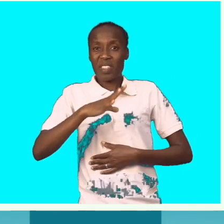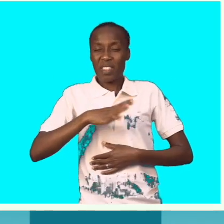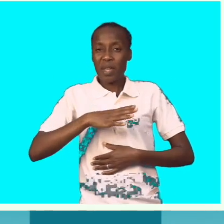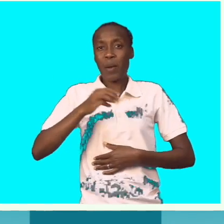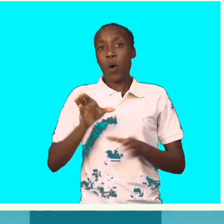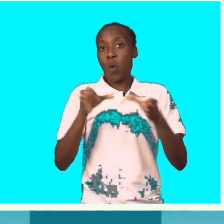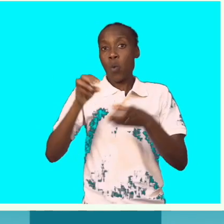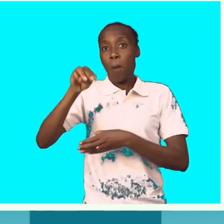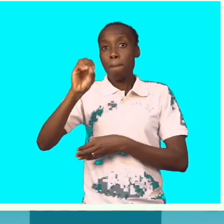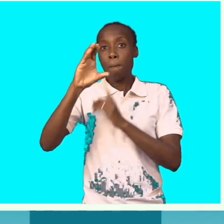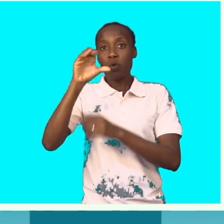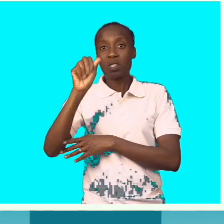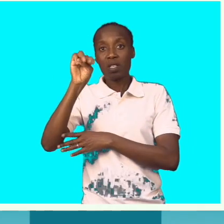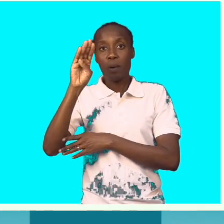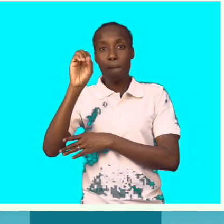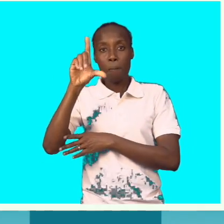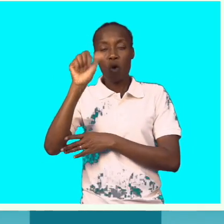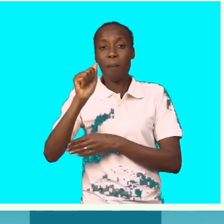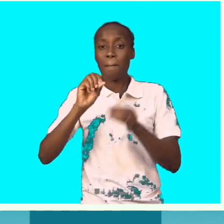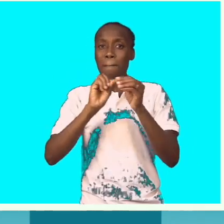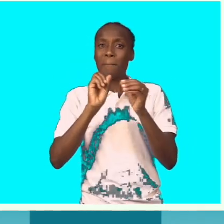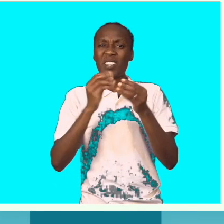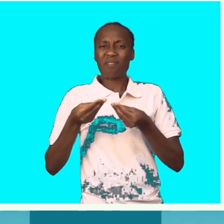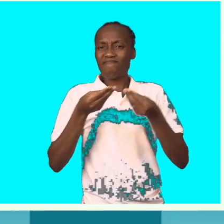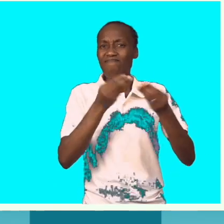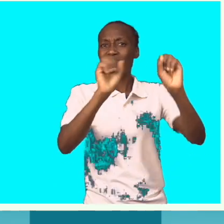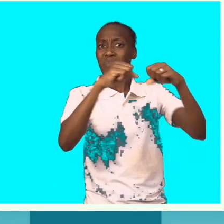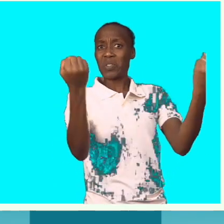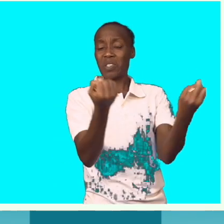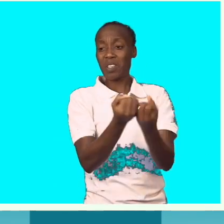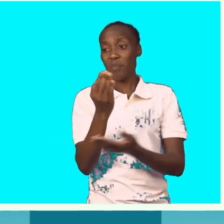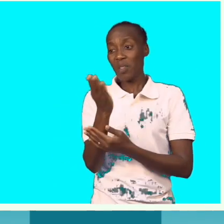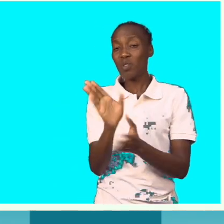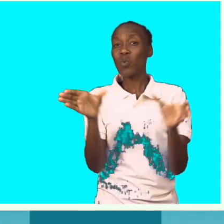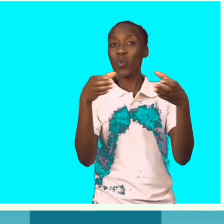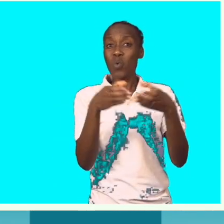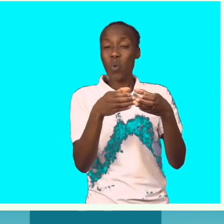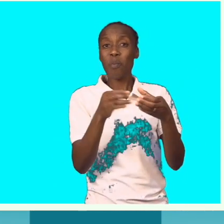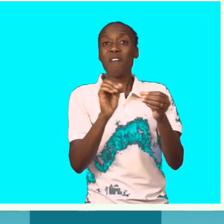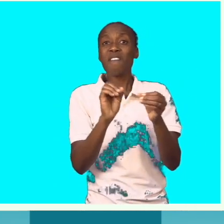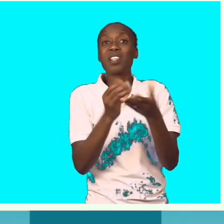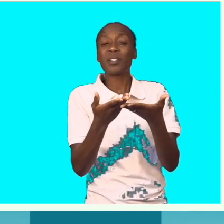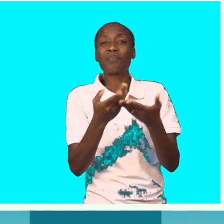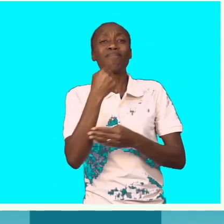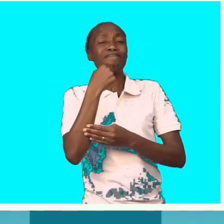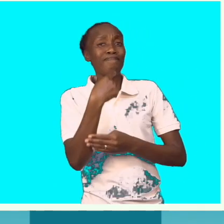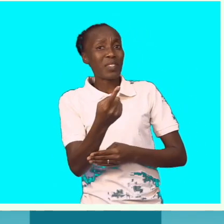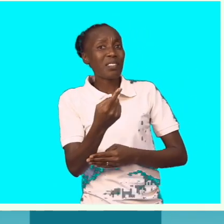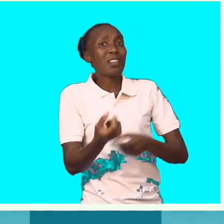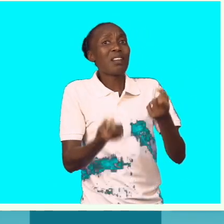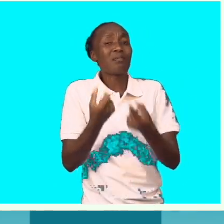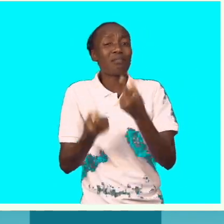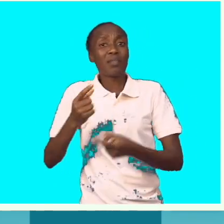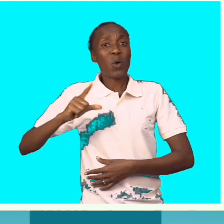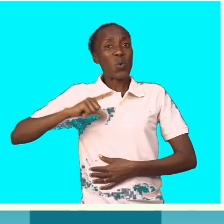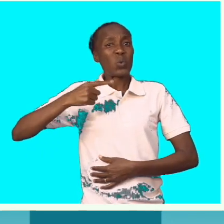Moçambola não oferecem a organização que este emblema apresenta. Molongo revela que, em alguns casos, os